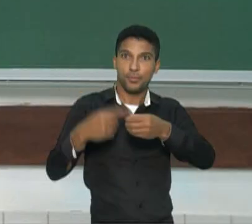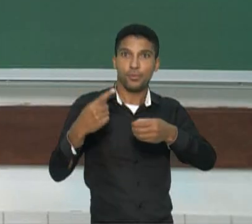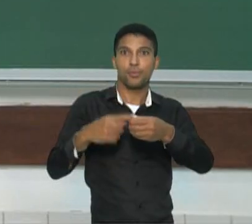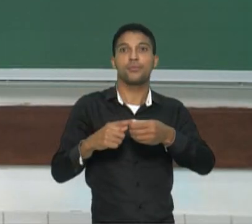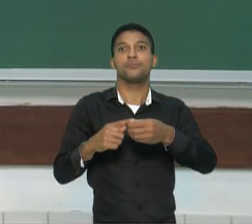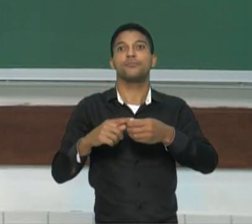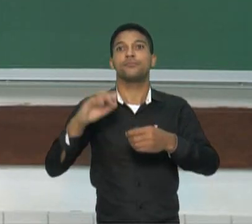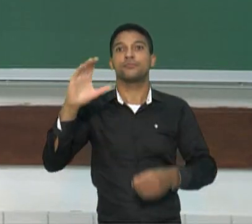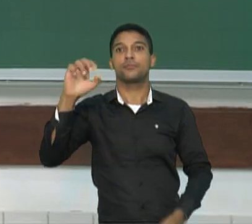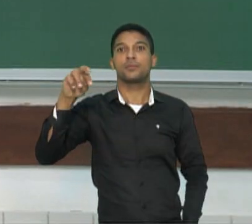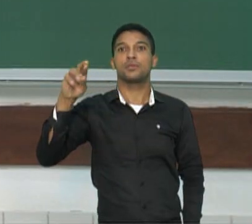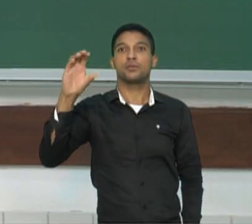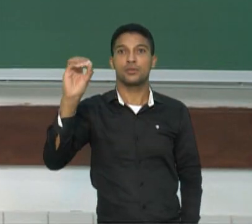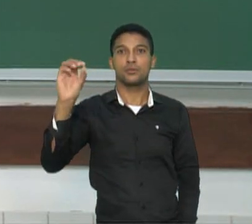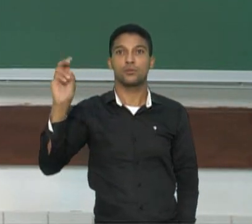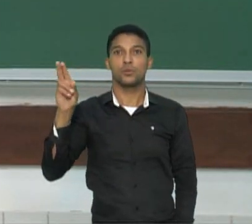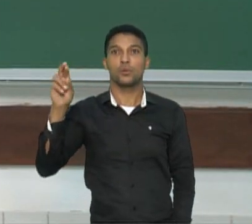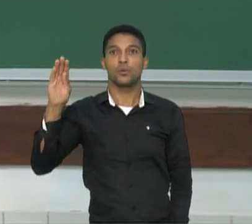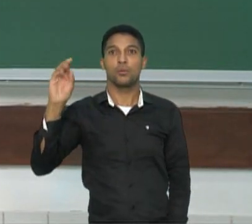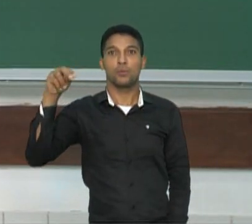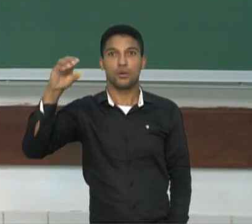saber se você aprendeu direitinho hoje. Hein?